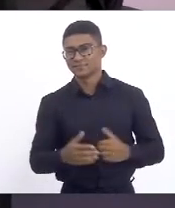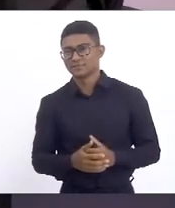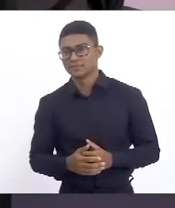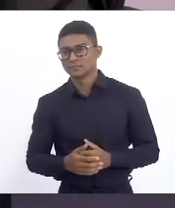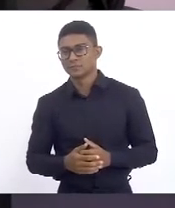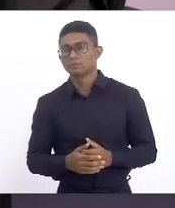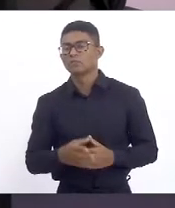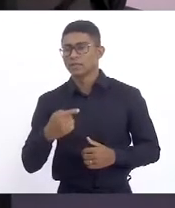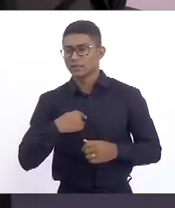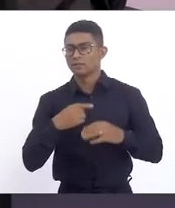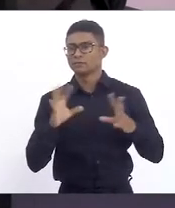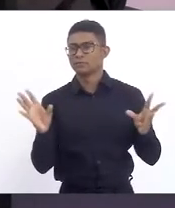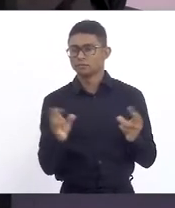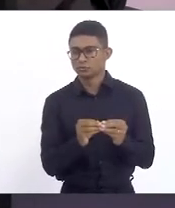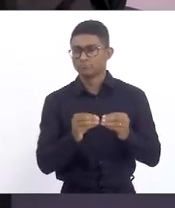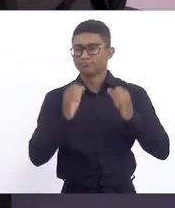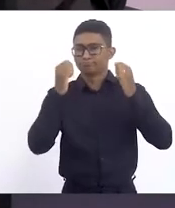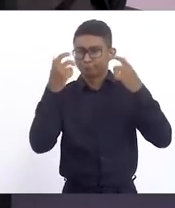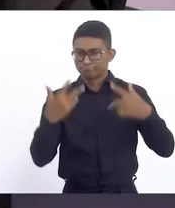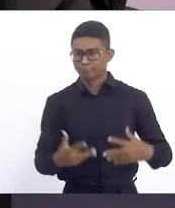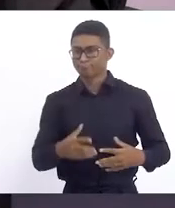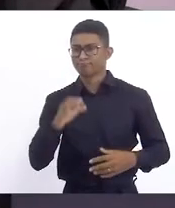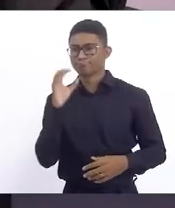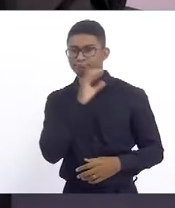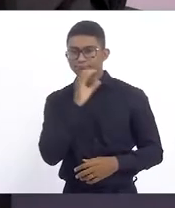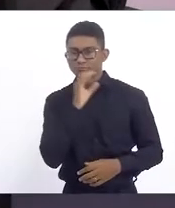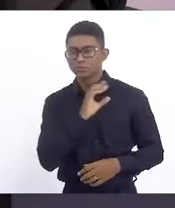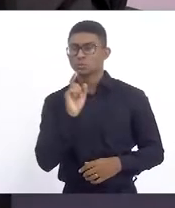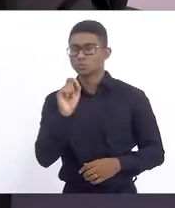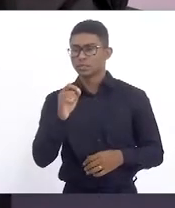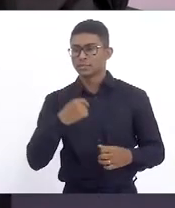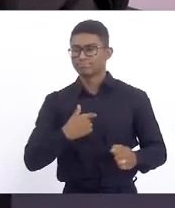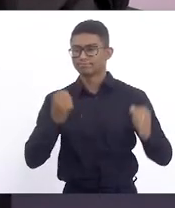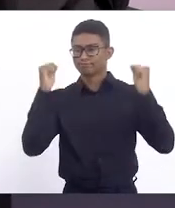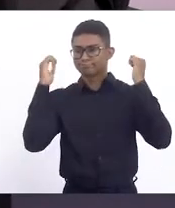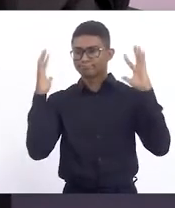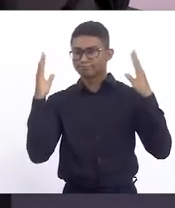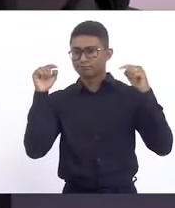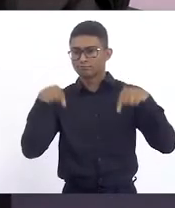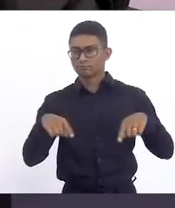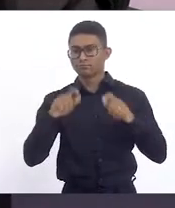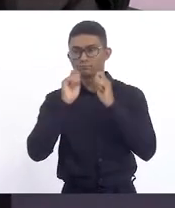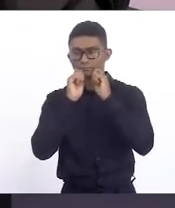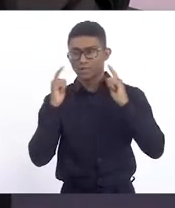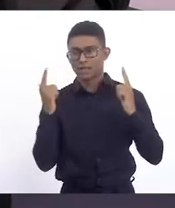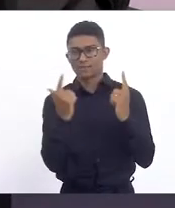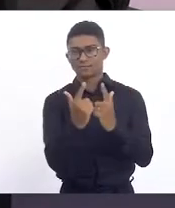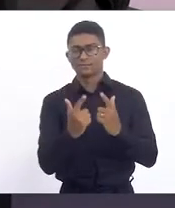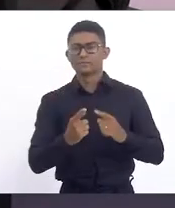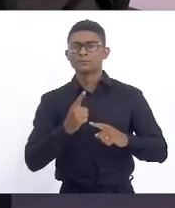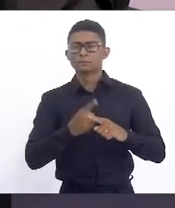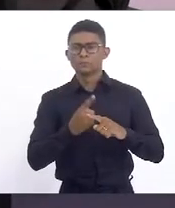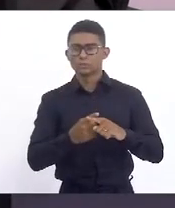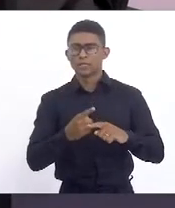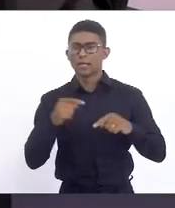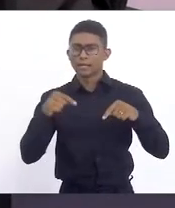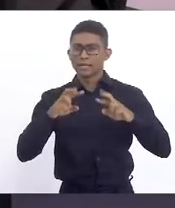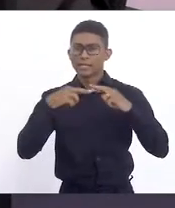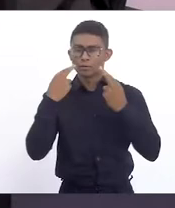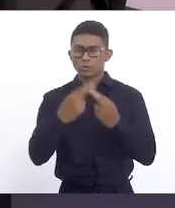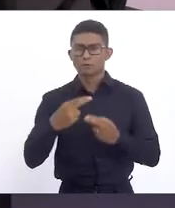ser bem sucinto, tá, objetivo, louvando e parabenizando a LERJ, tá, por essa iniciativa que eu